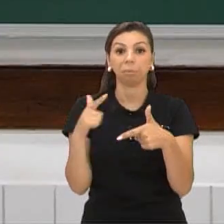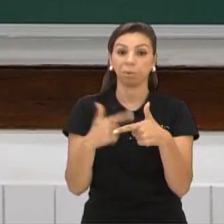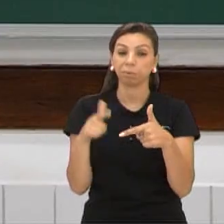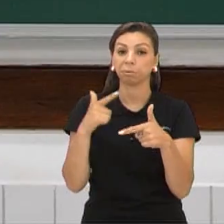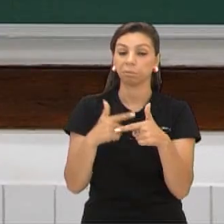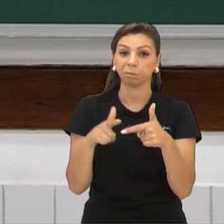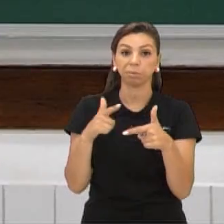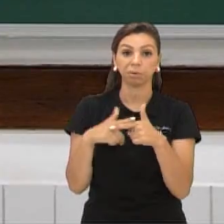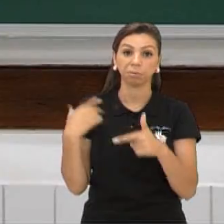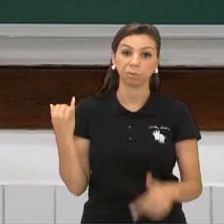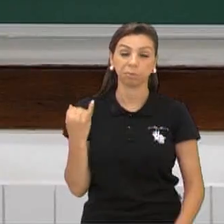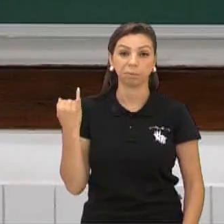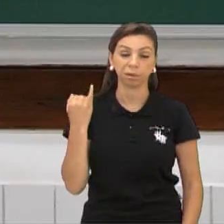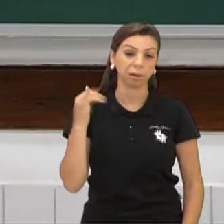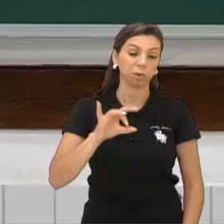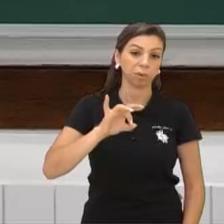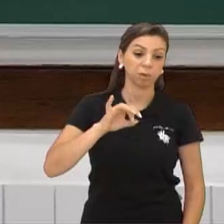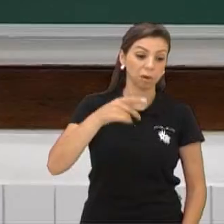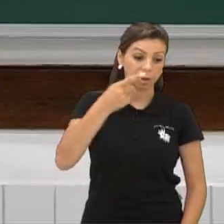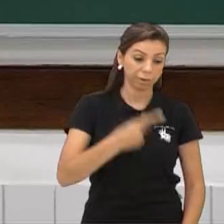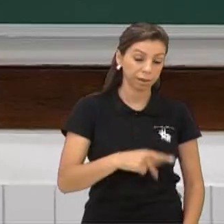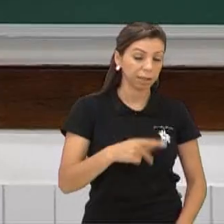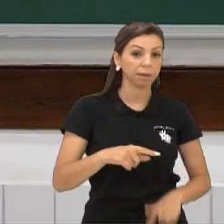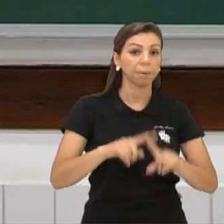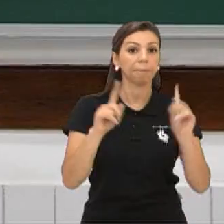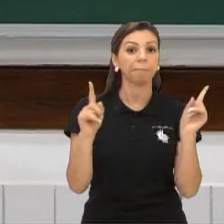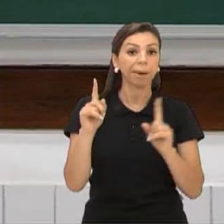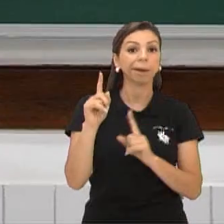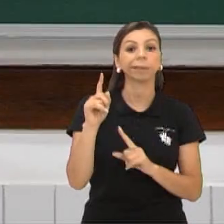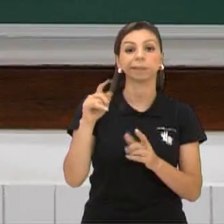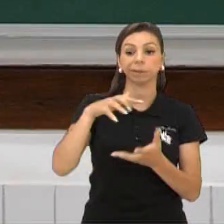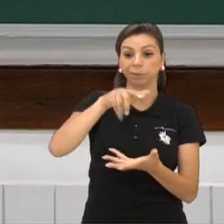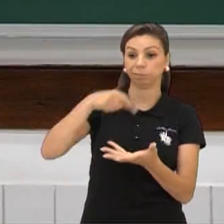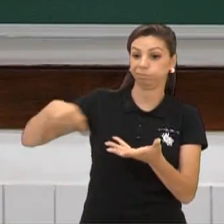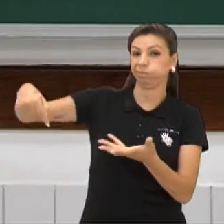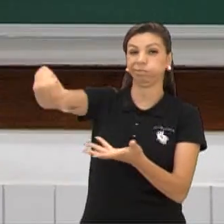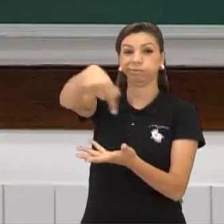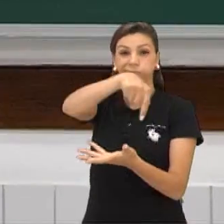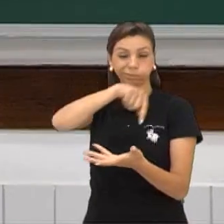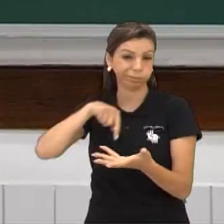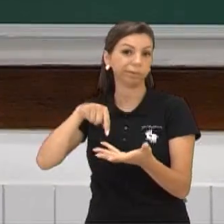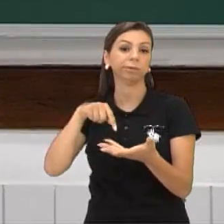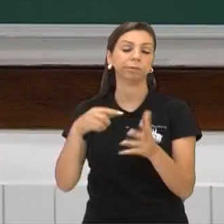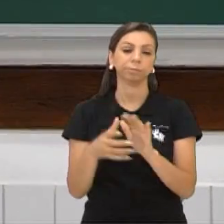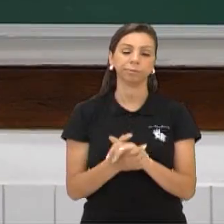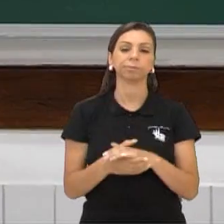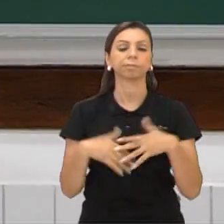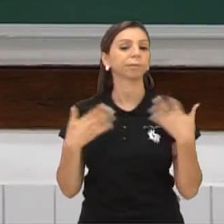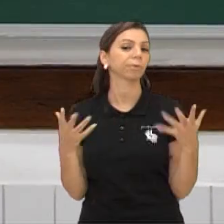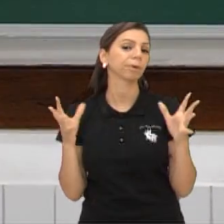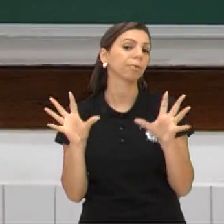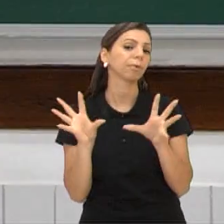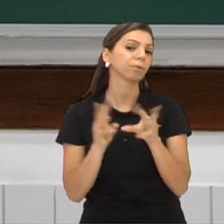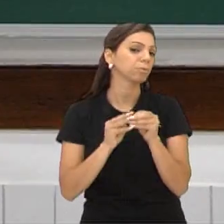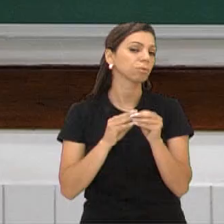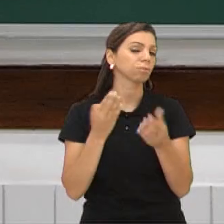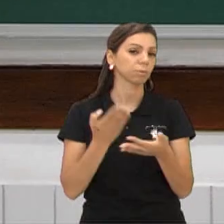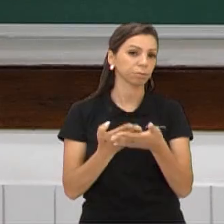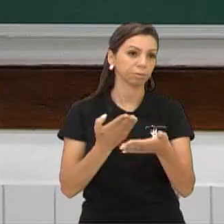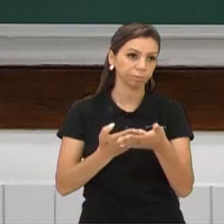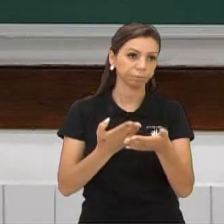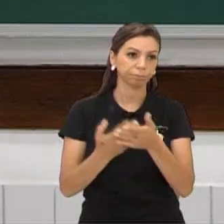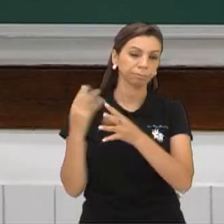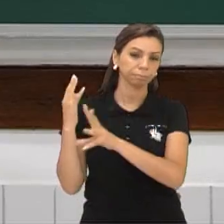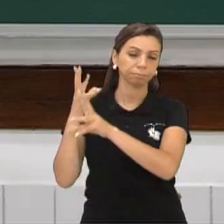muito importante, não só aqui, mas como em todo o planeta. Para ter uma ideia, então, o que nós vimos hoje? Fizemos